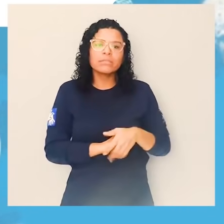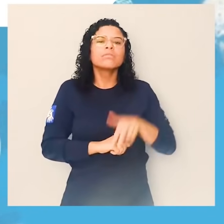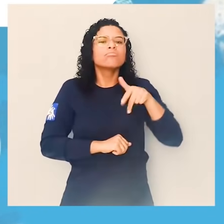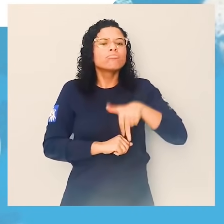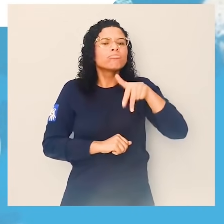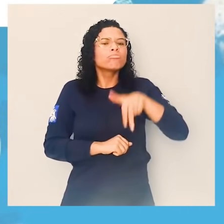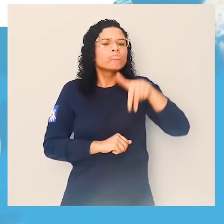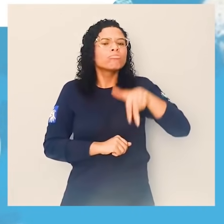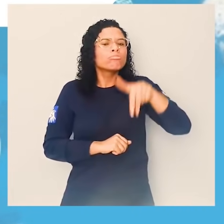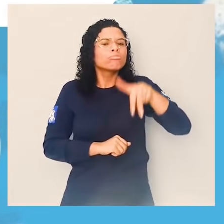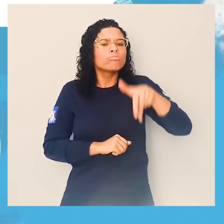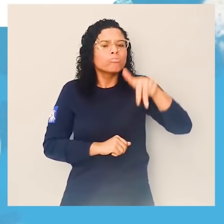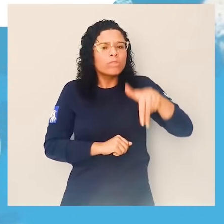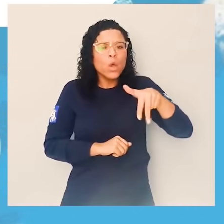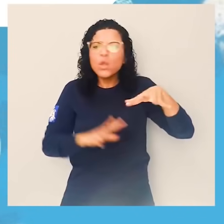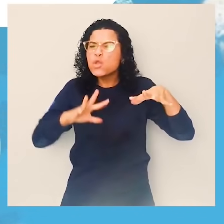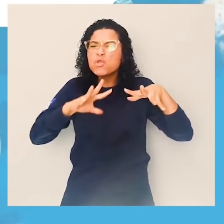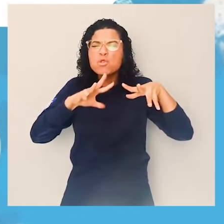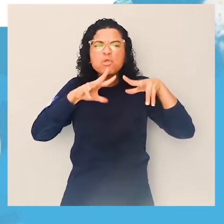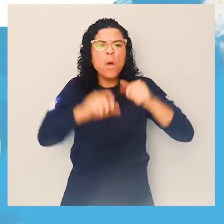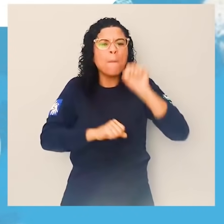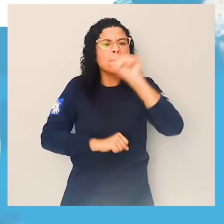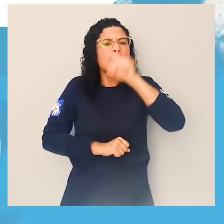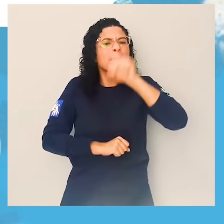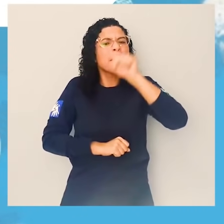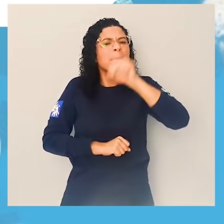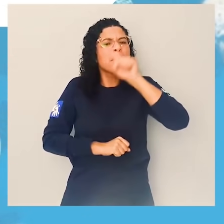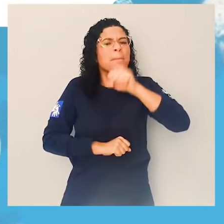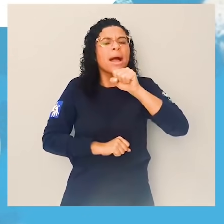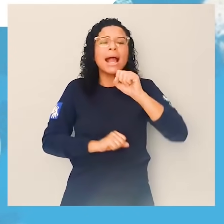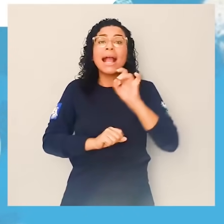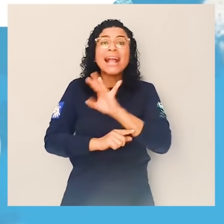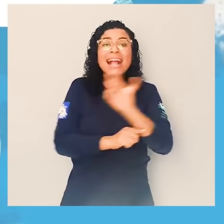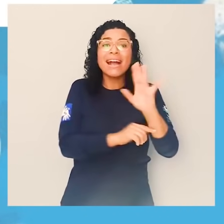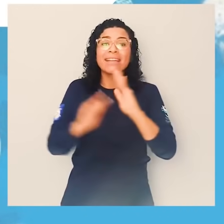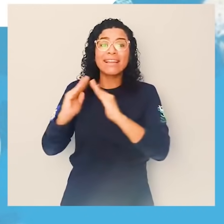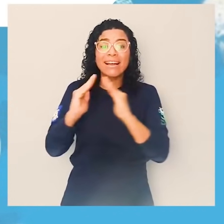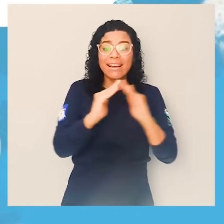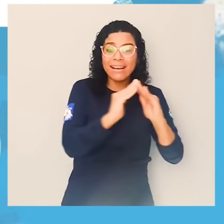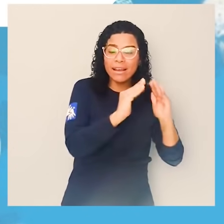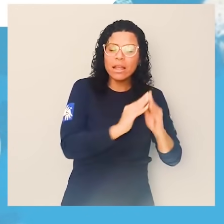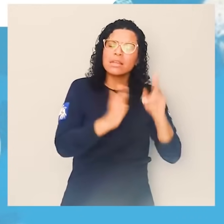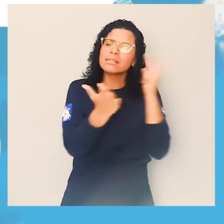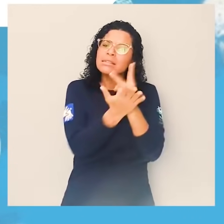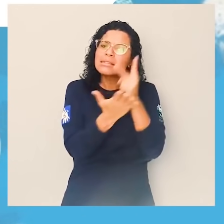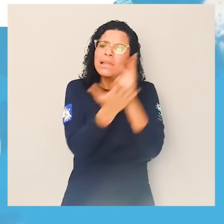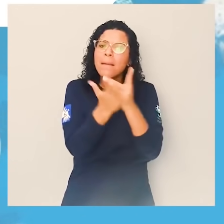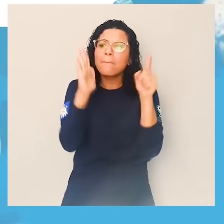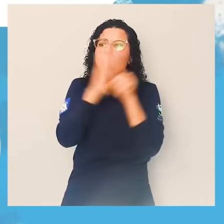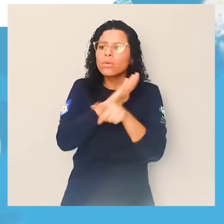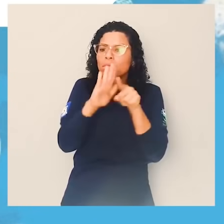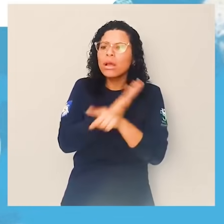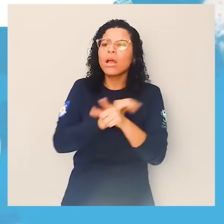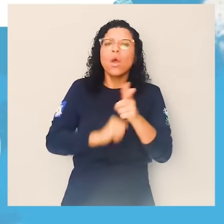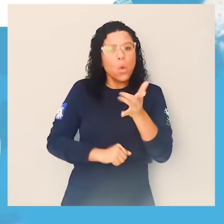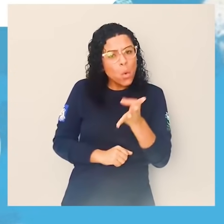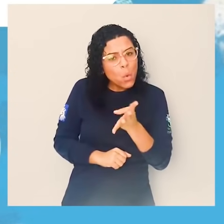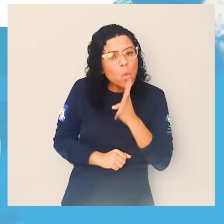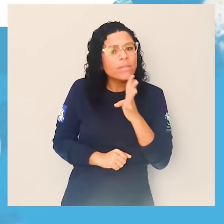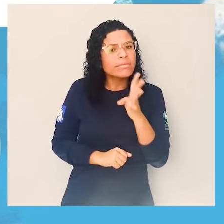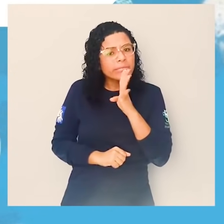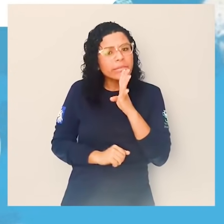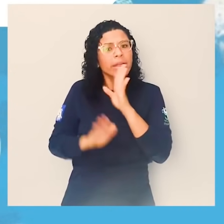o reizinho andou. Ele percorreu o reino inteirinho, batendo de casa em casa, sempre perguntando se as